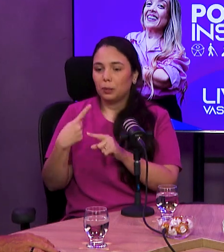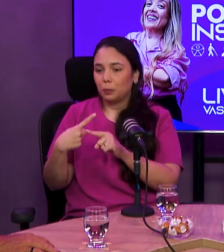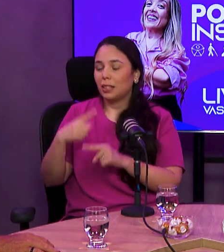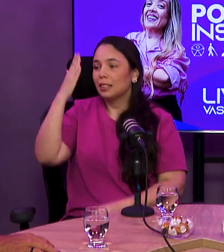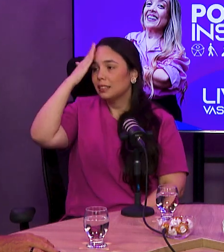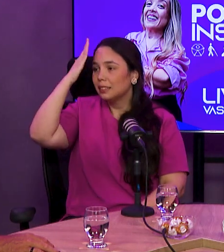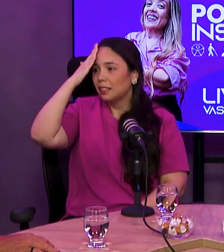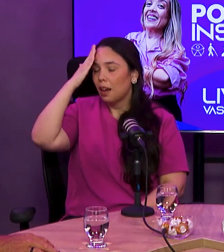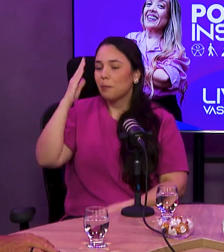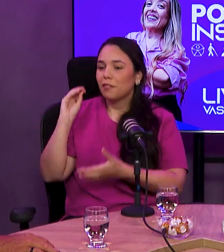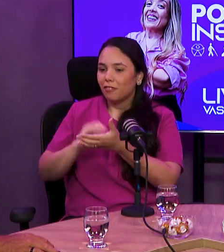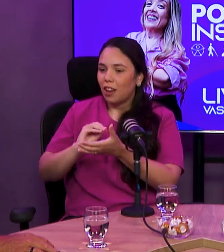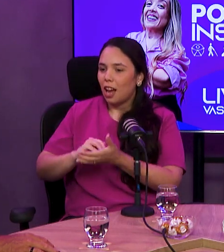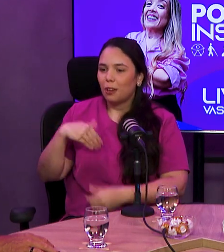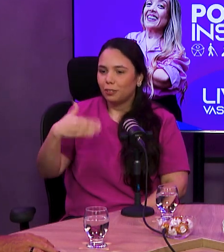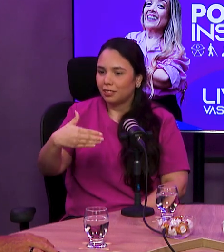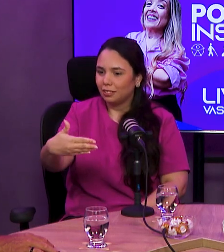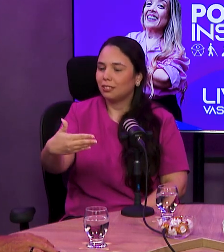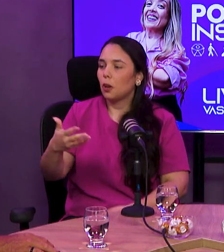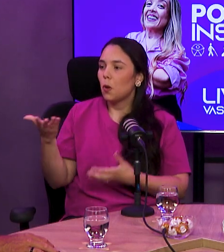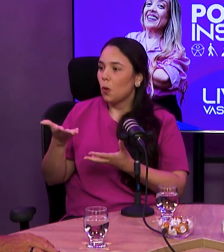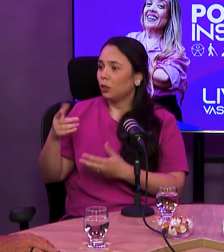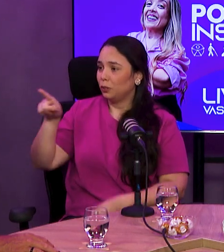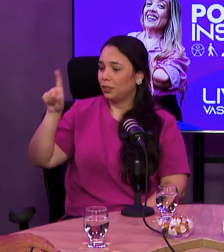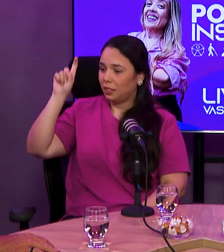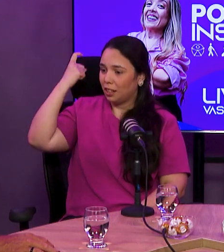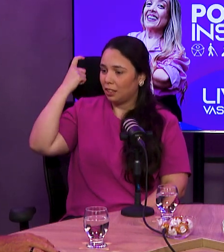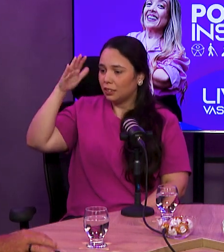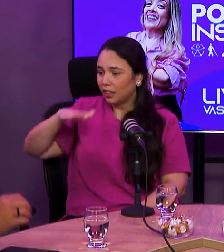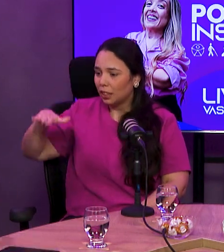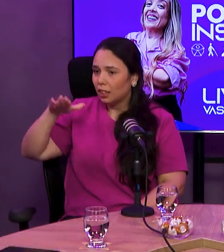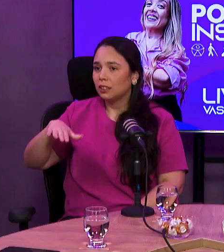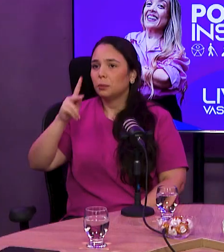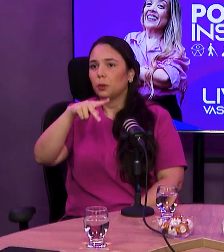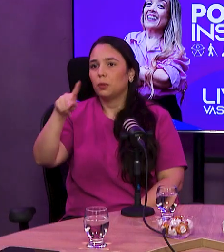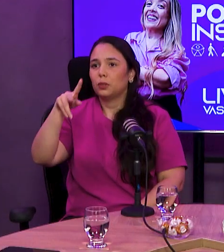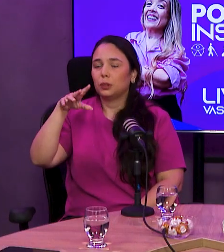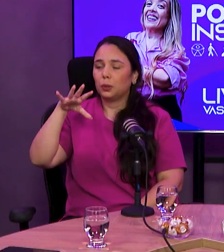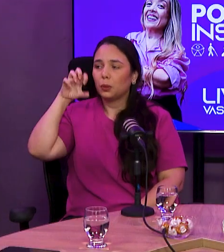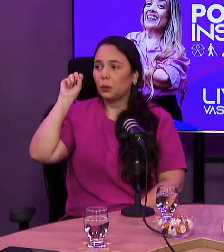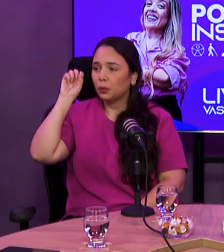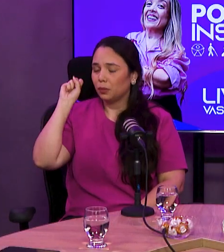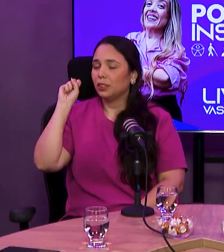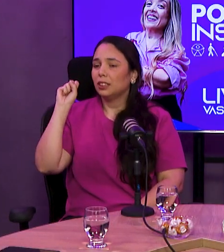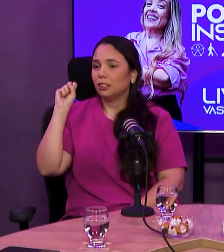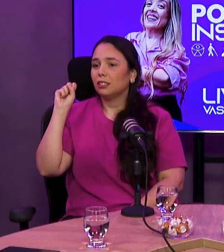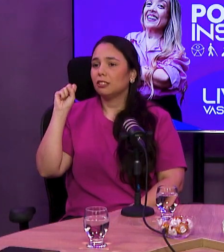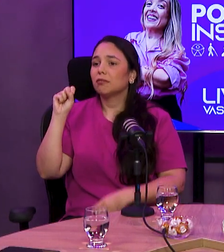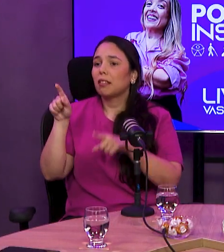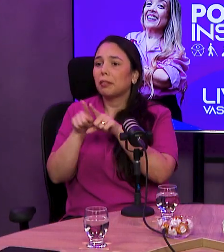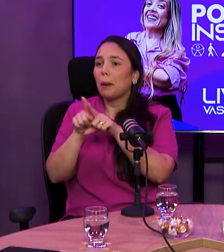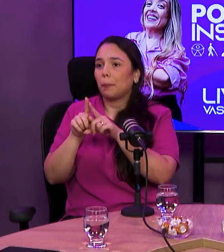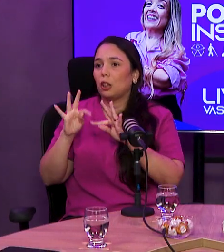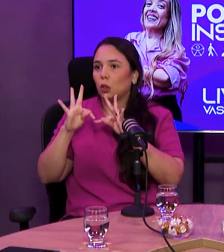o quanto ainda precisa ser feito. E o que você passou, infelizmente, nem toda localidade, todo município ainda